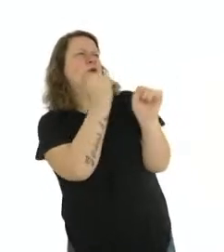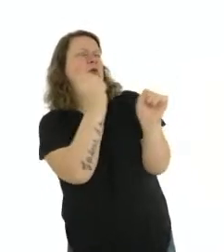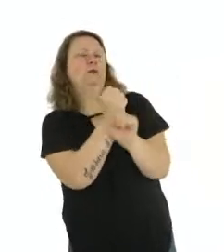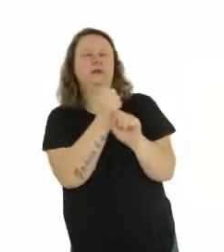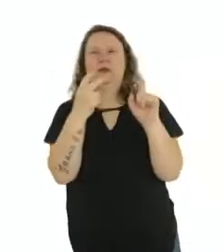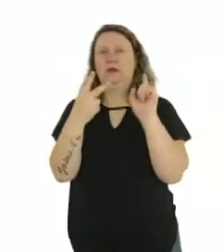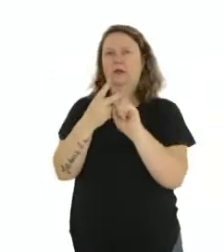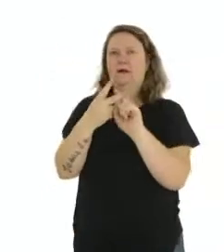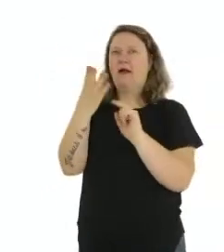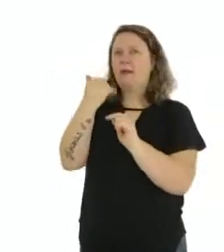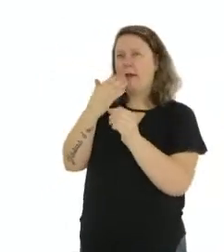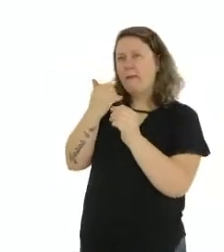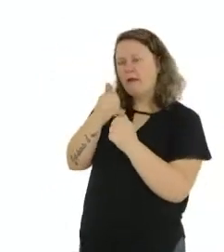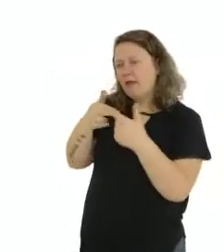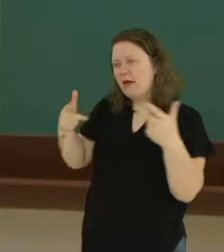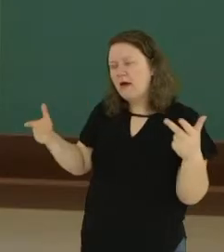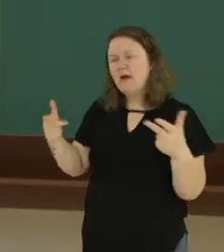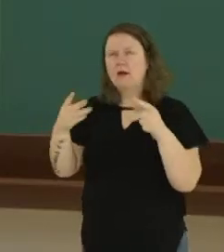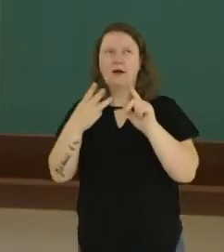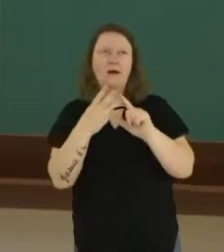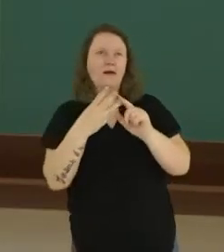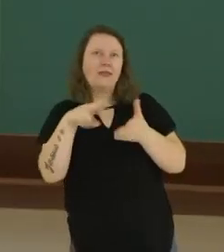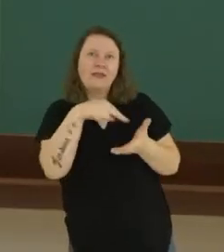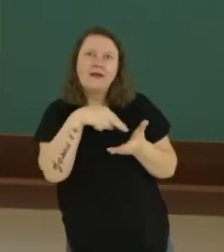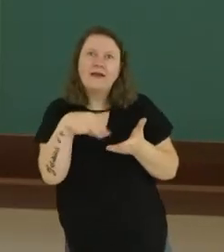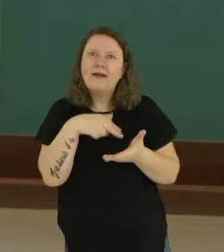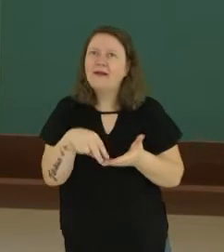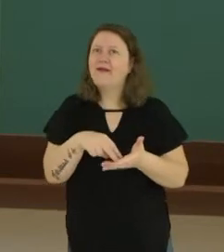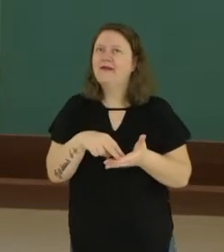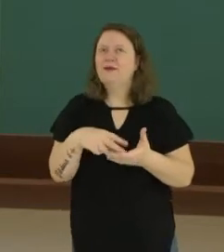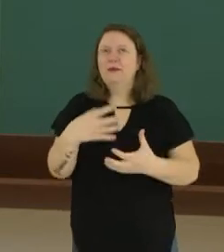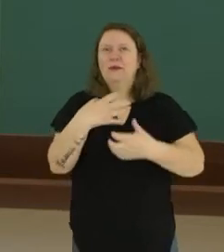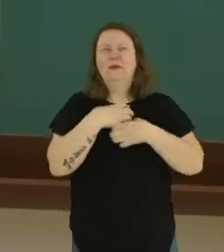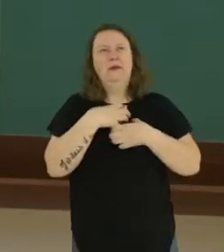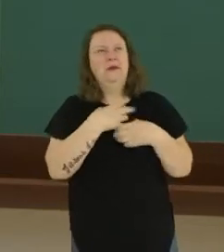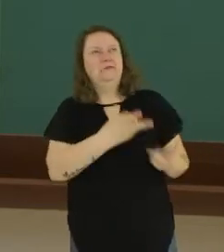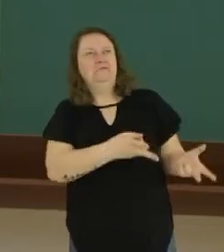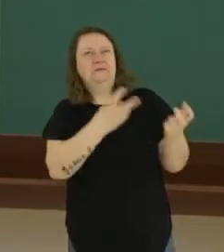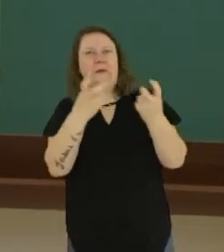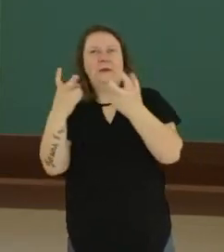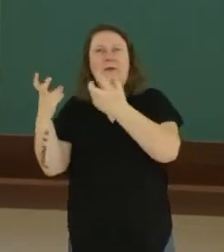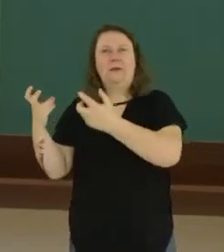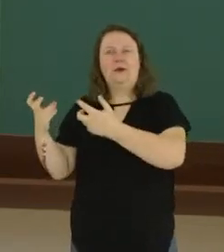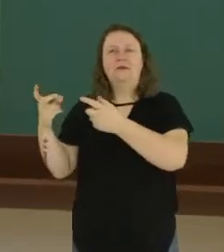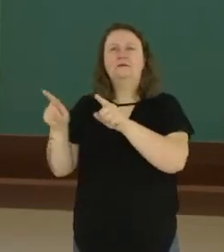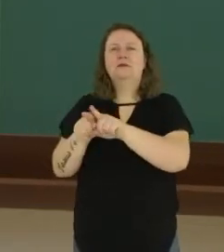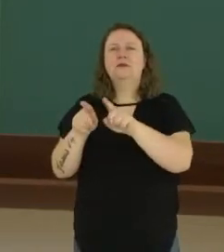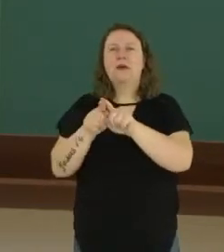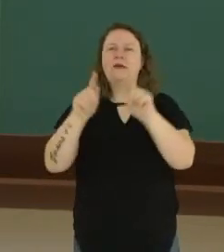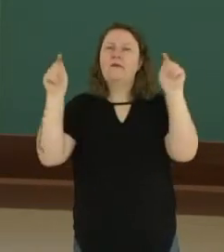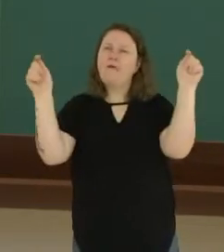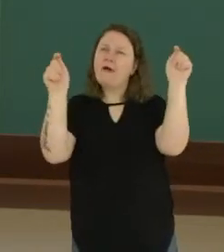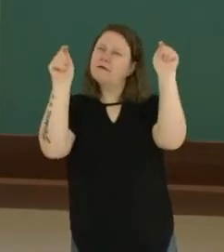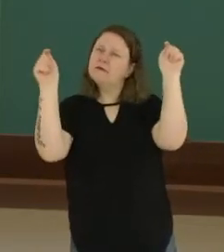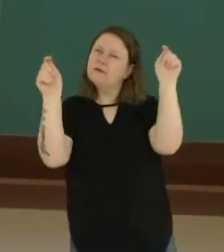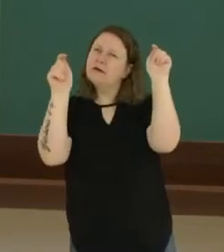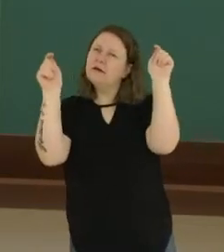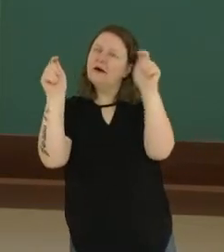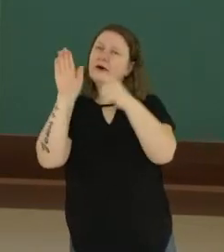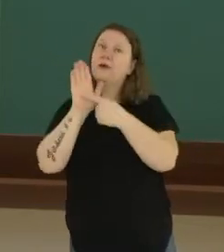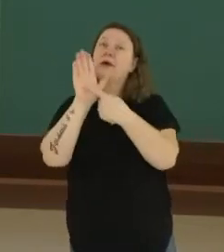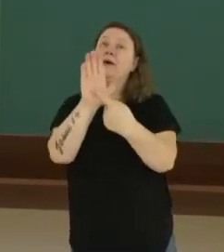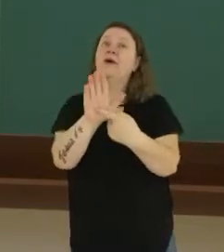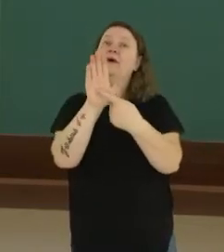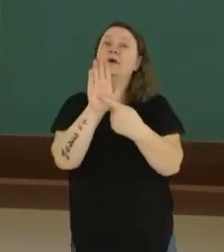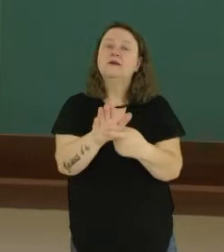nas danças, etc. A gente vai ver isso também em várias apresentações, festivais que vão ocorrer em